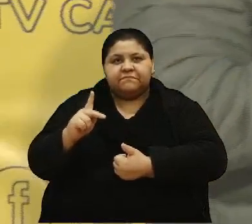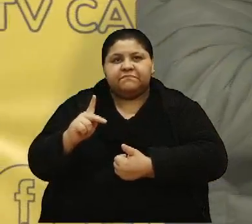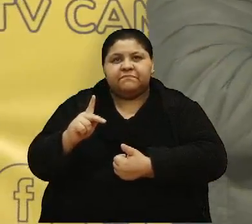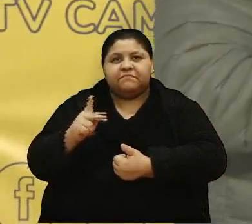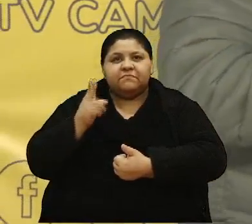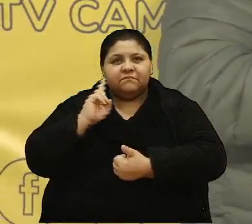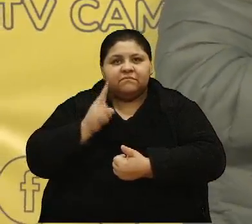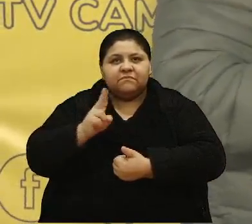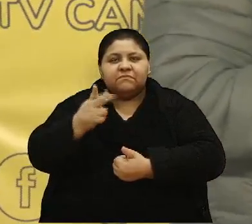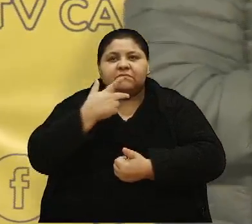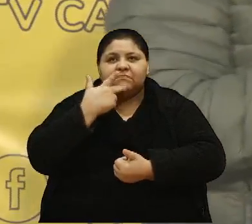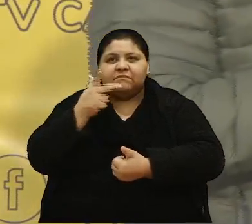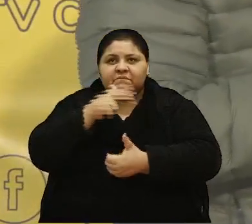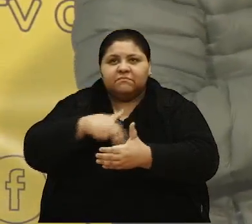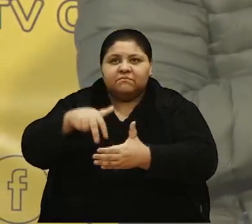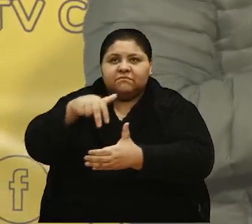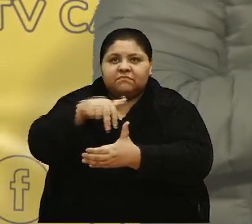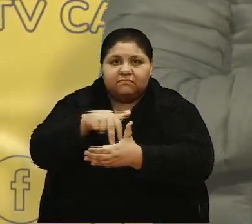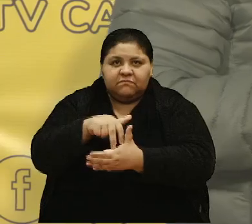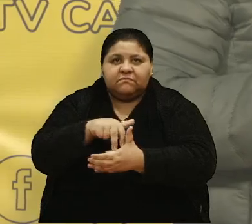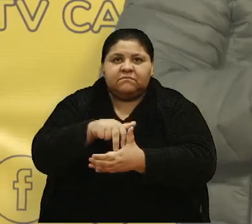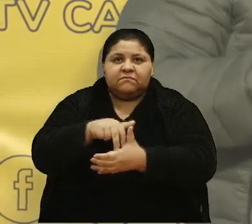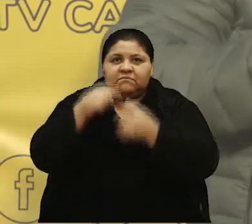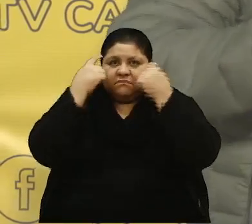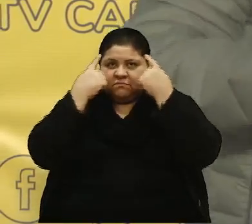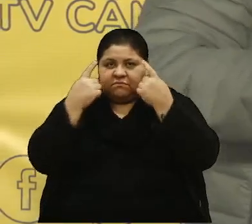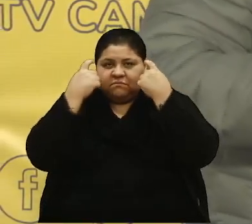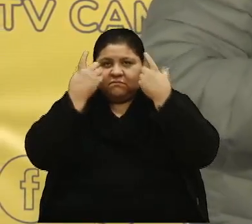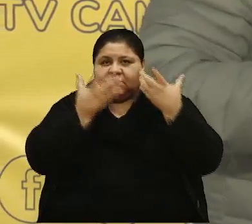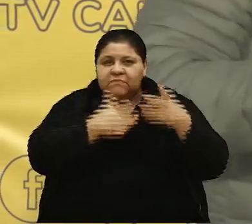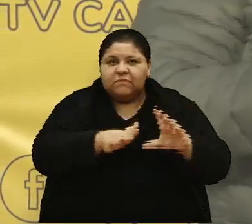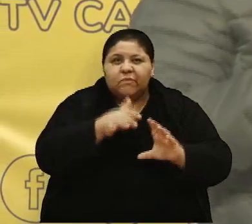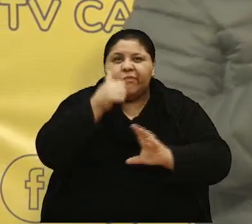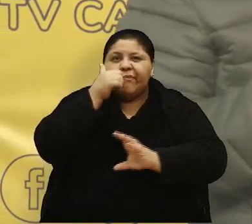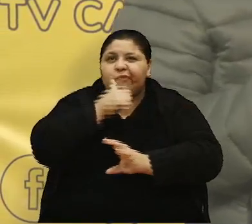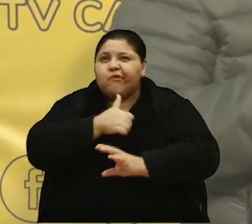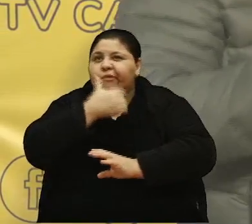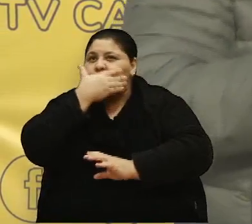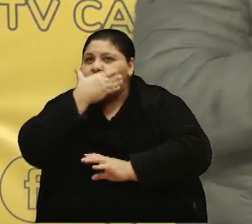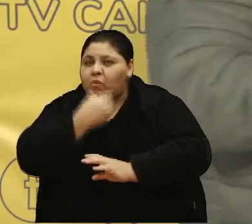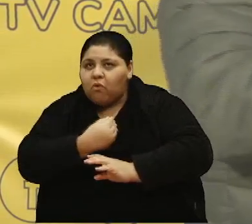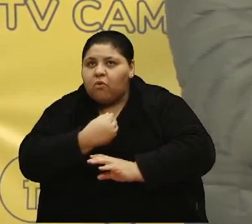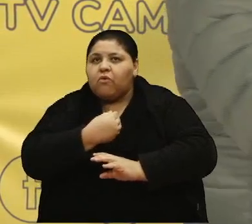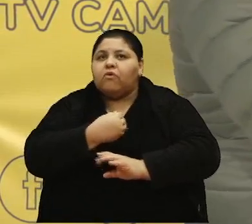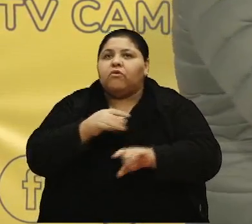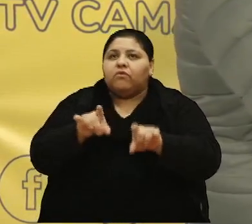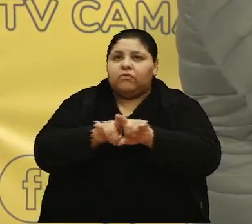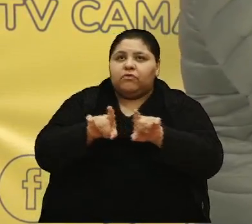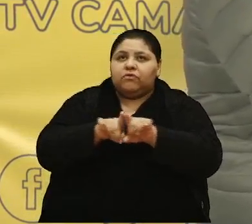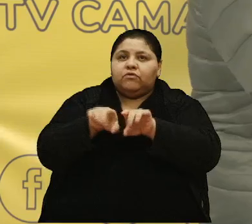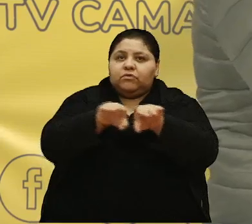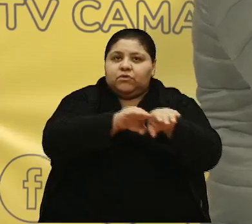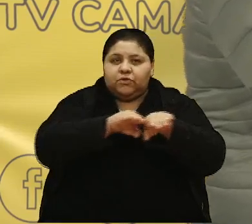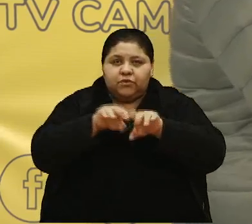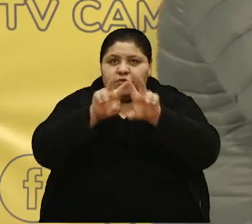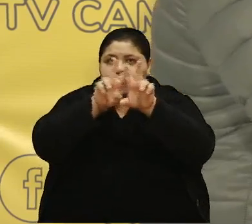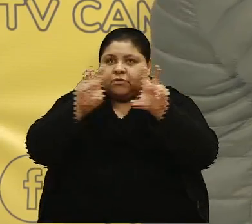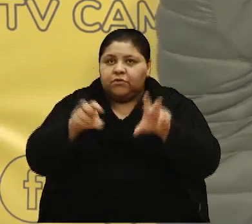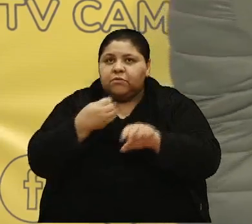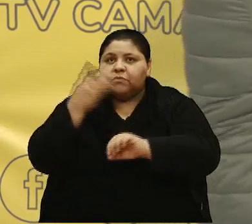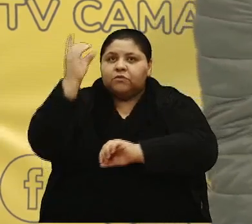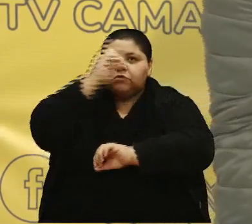Prosseguiu, né, falando na tribuna sobre a violência contra homens, contra mulheres e sobre também a igualdade do tema, né, vereador? Bom